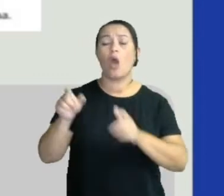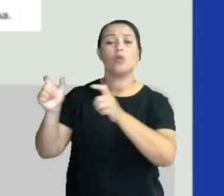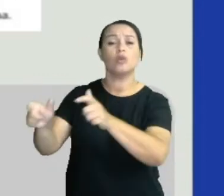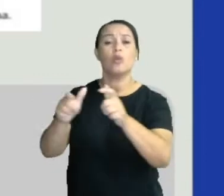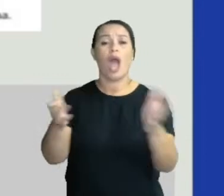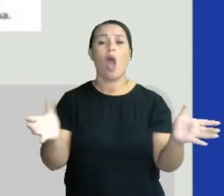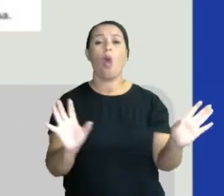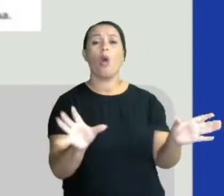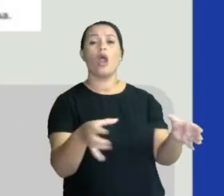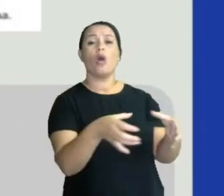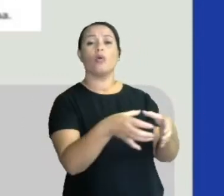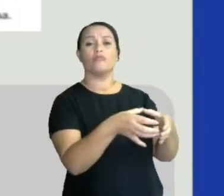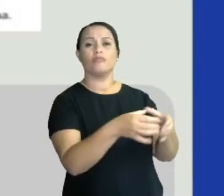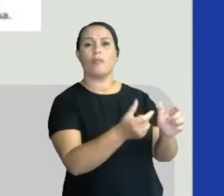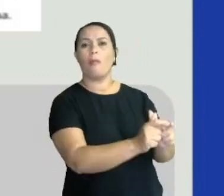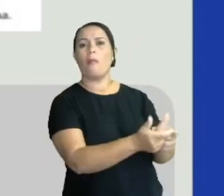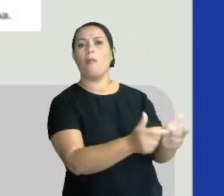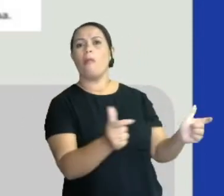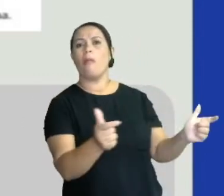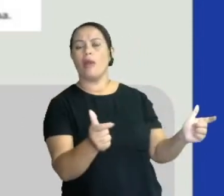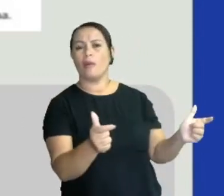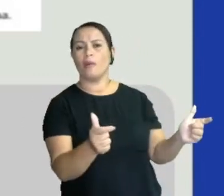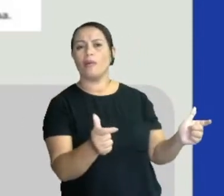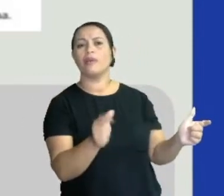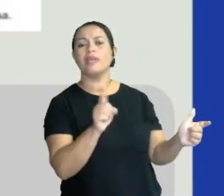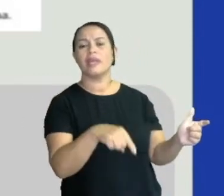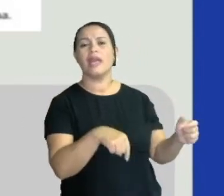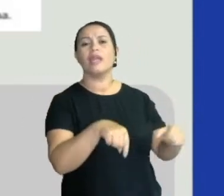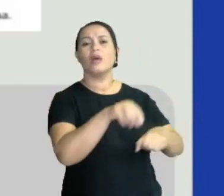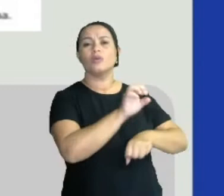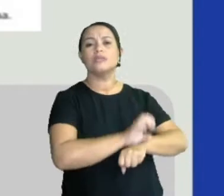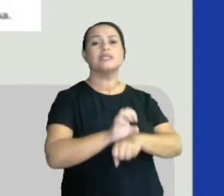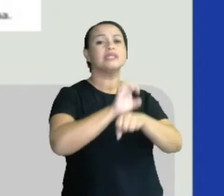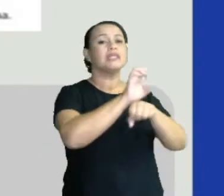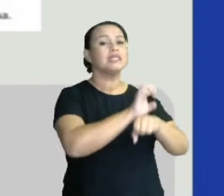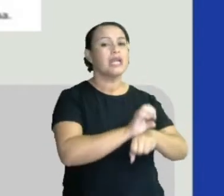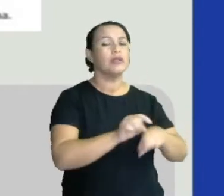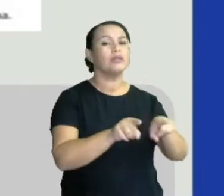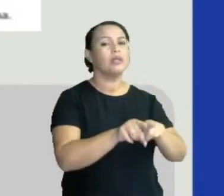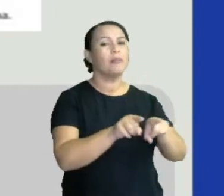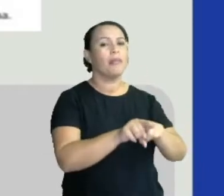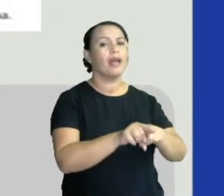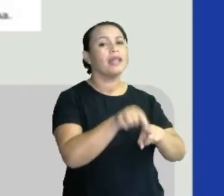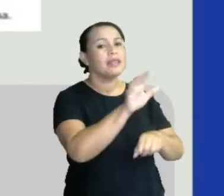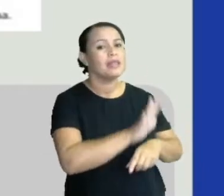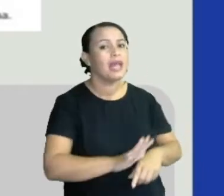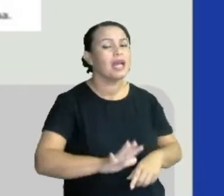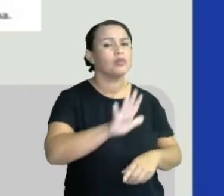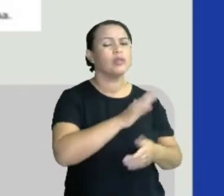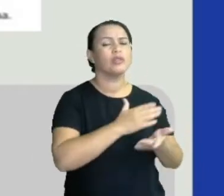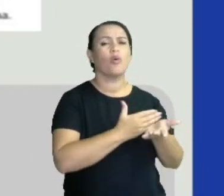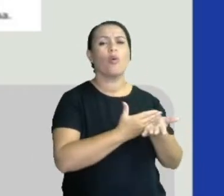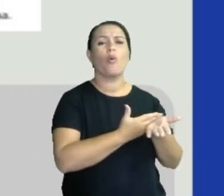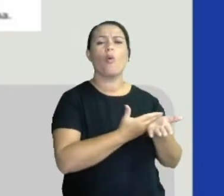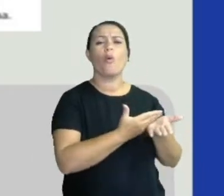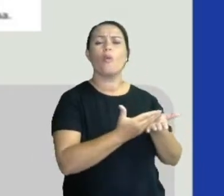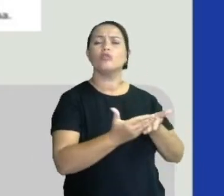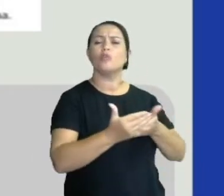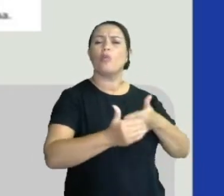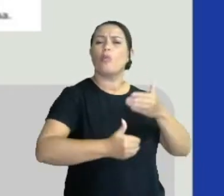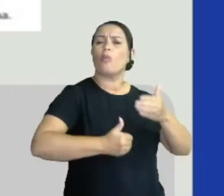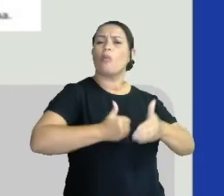uma forma muito maior, que eram os estados nacionais. Ou seja, o início desse processo